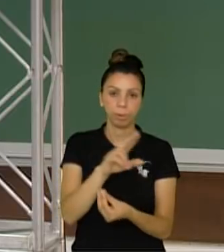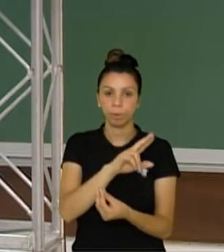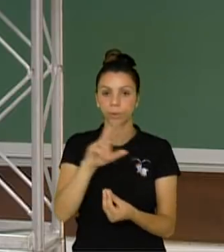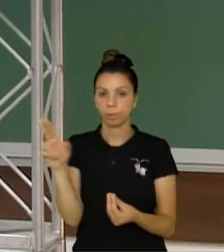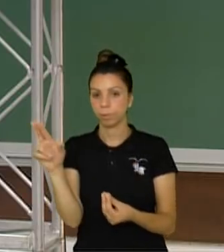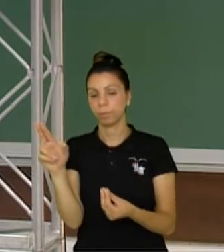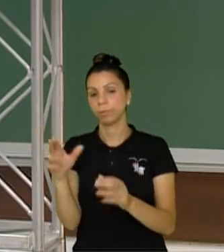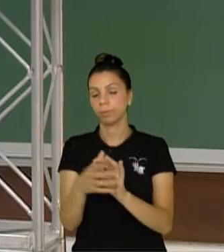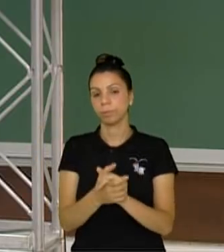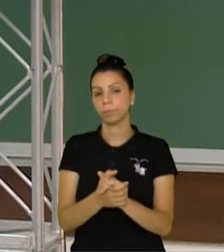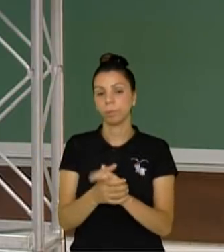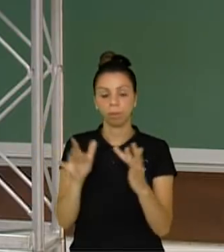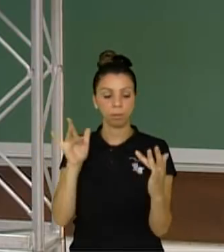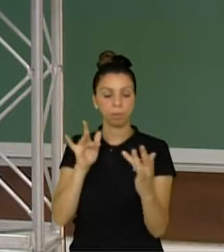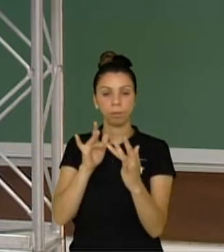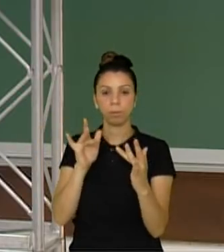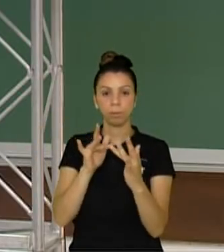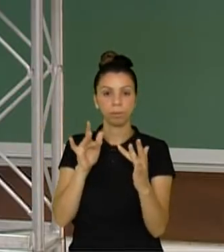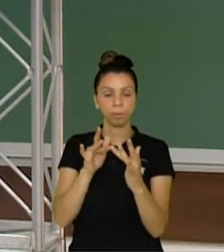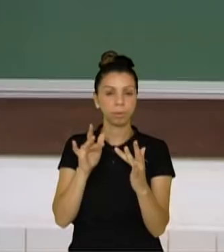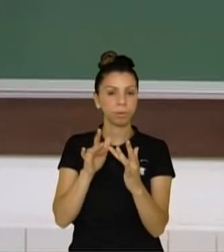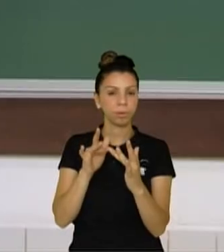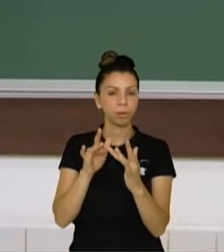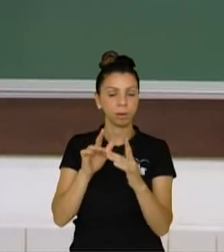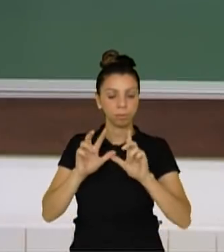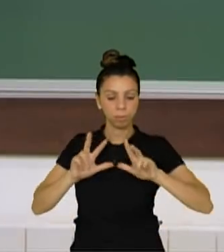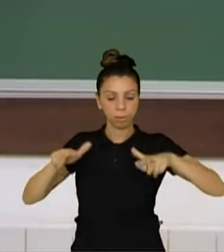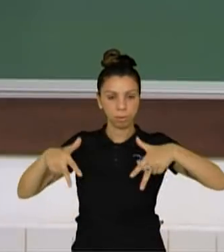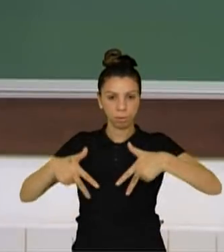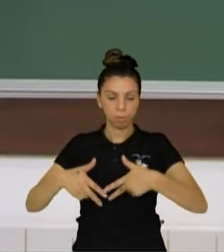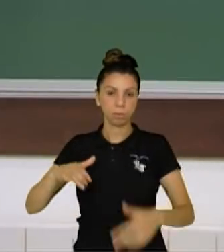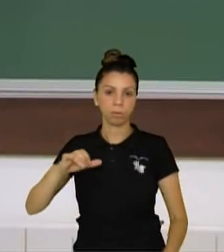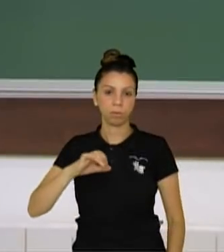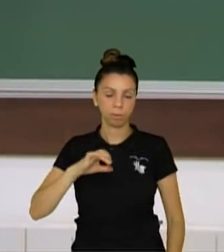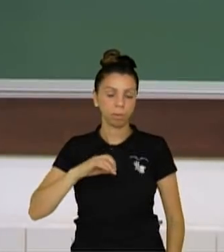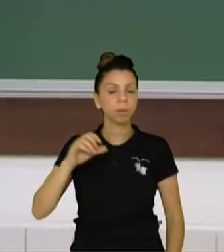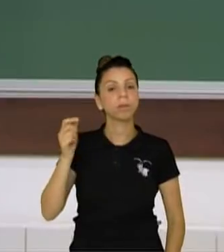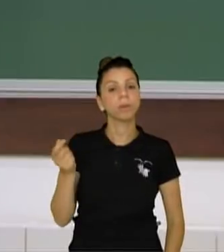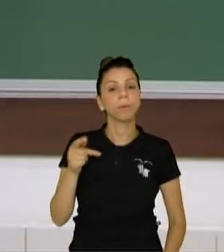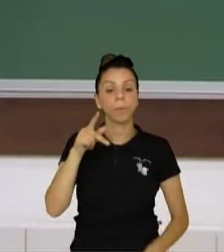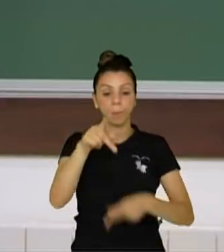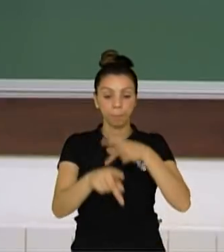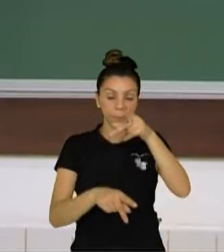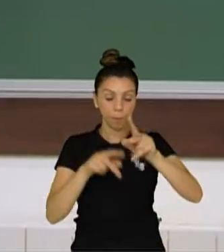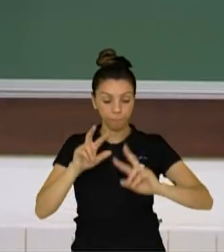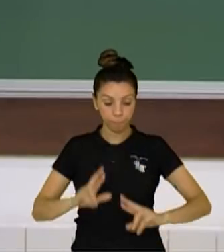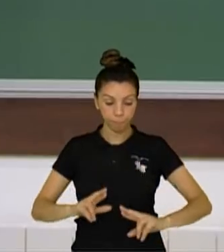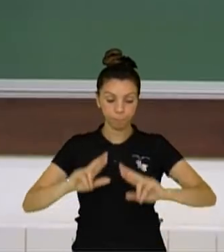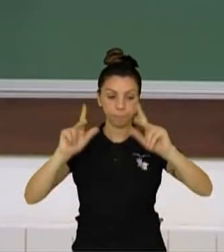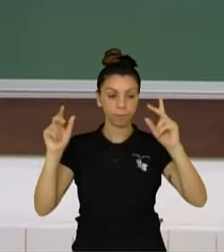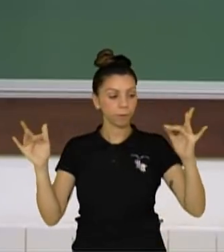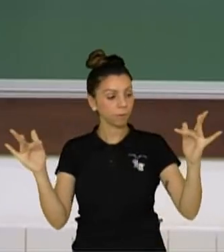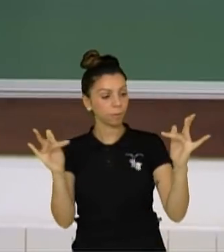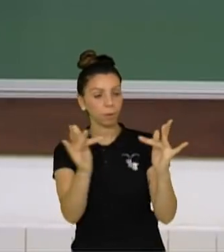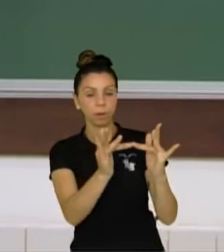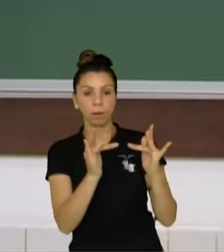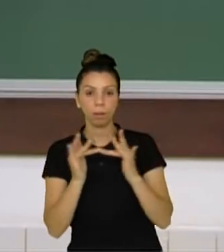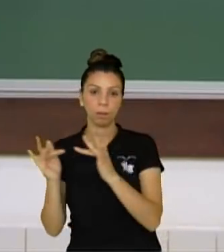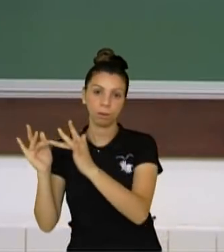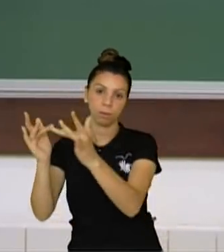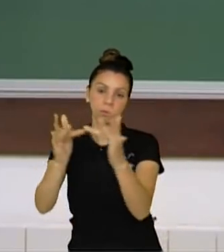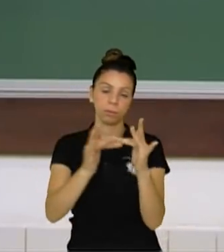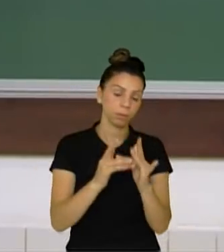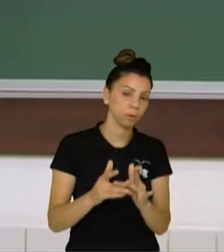hoje de contato interétnico, ou seja, de povos diferentes terem relacionamentos e